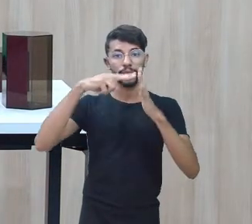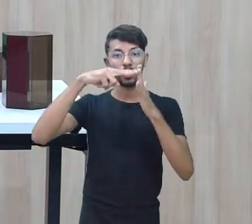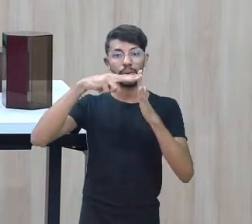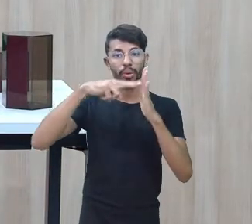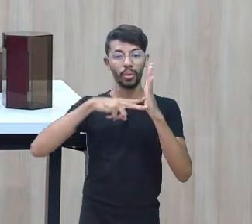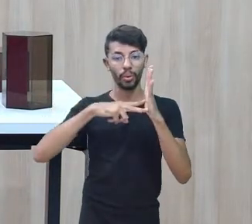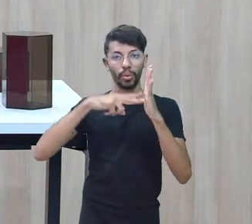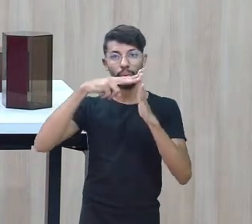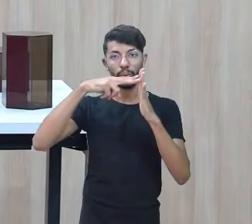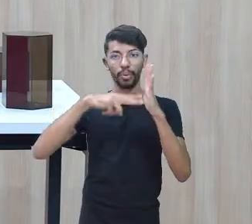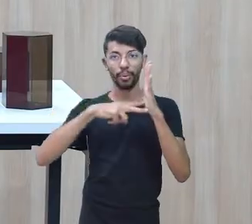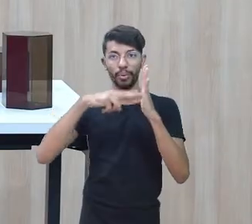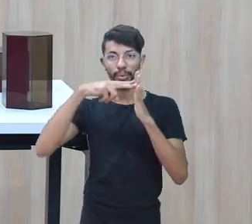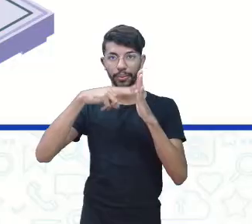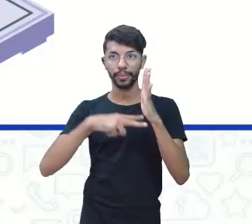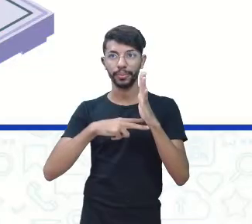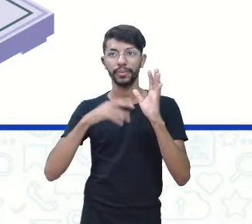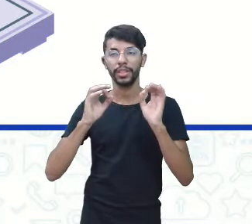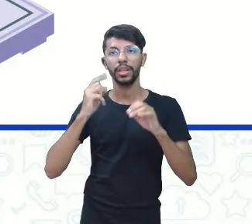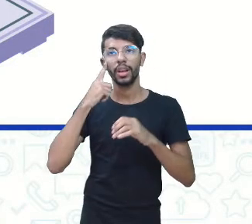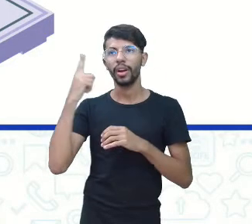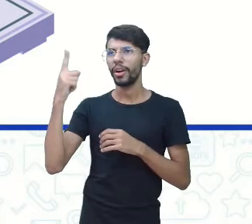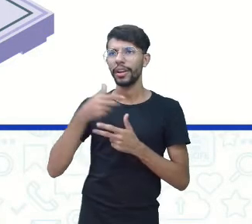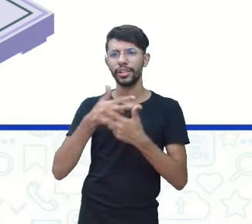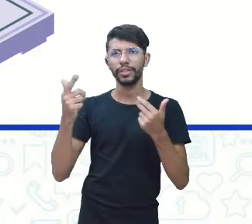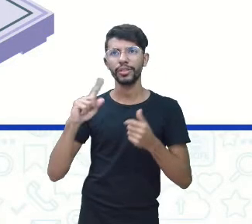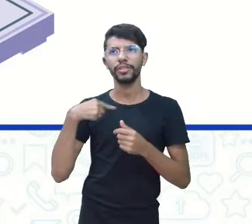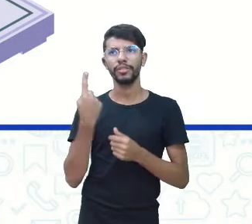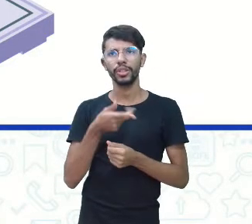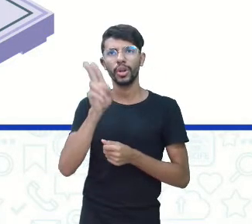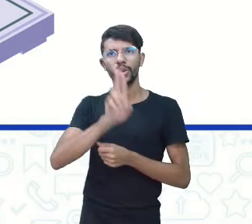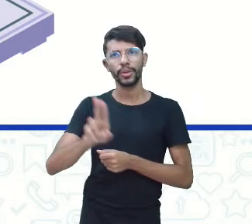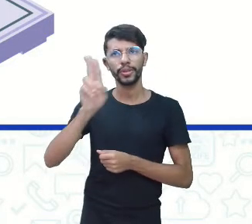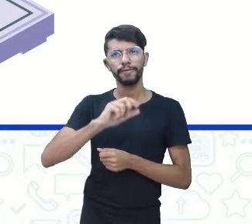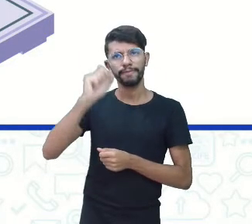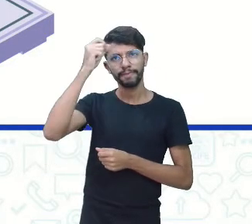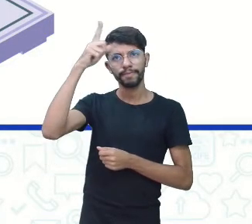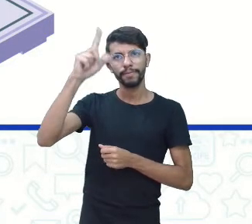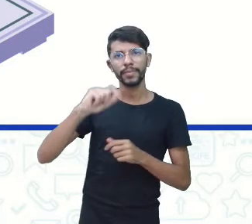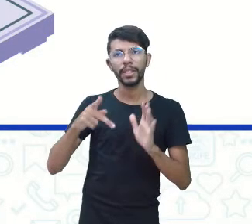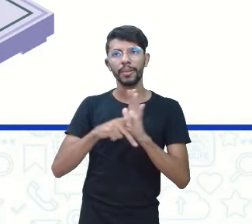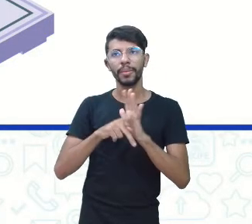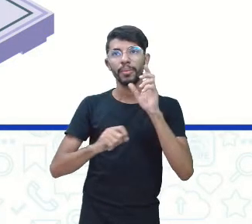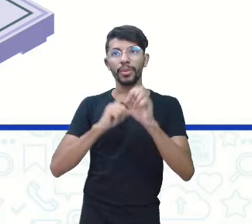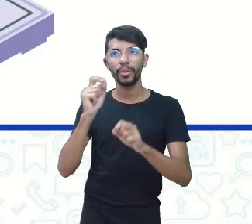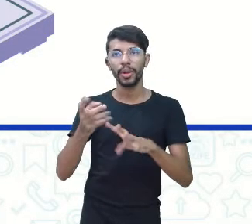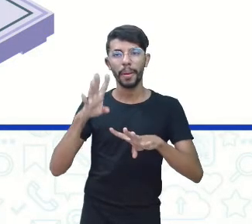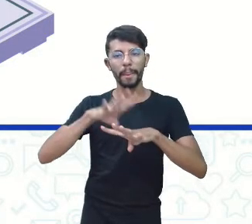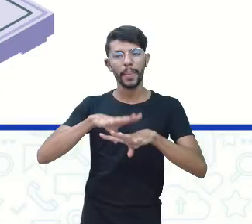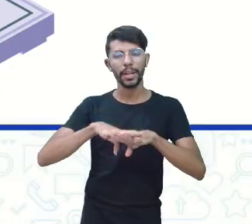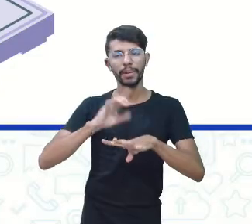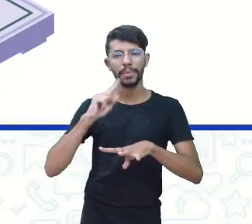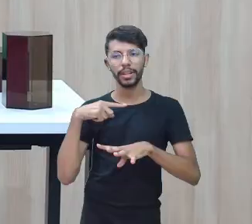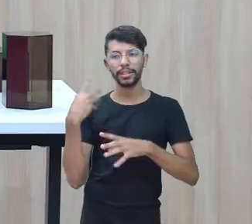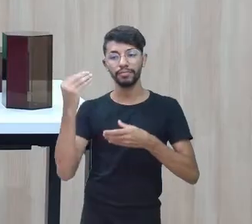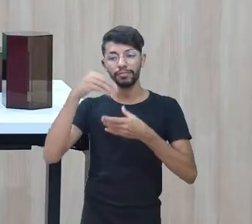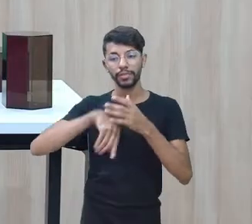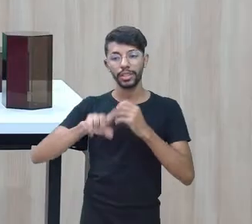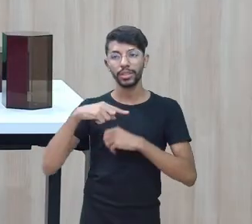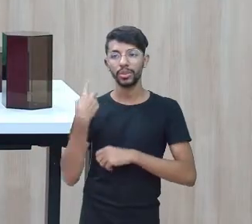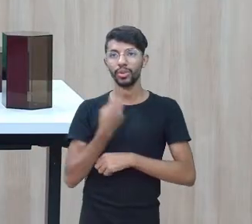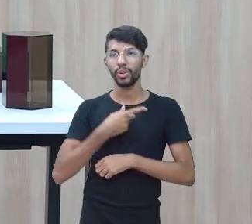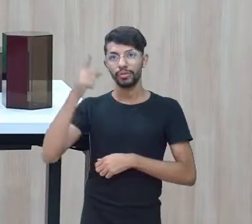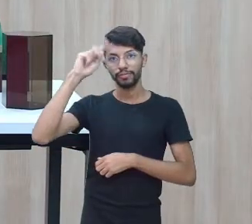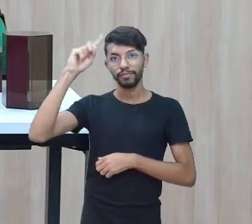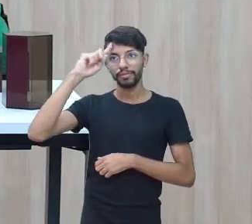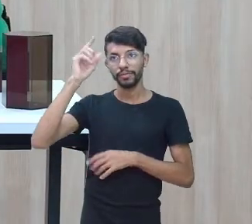dia. Olha só quanta coisa que a gente já utiliza nessa ideia da matemática dentro do nosso dia a dia, né? Eu